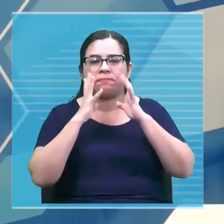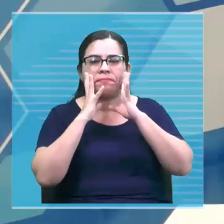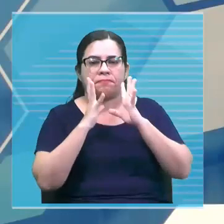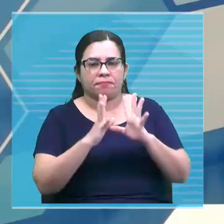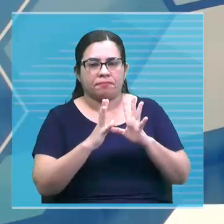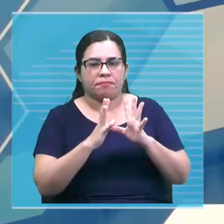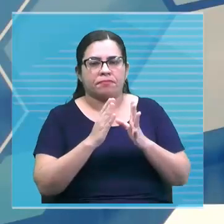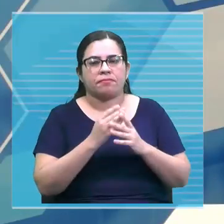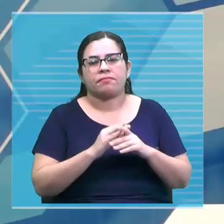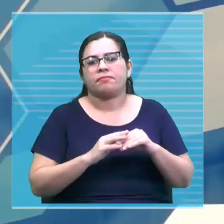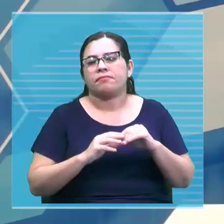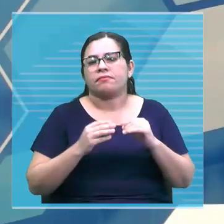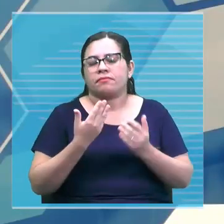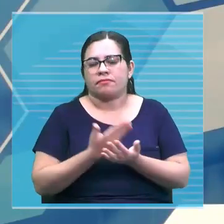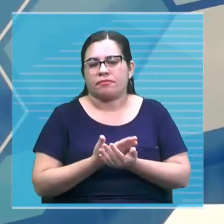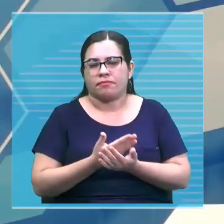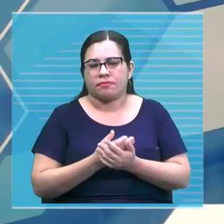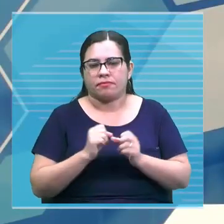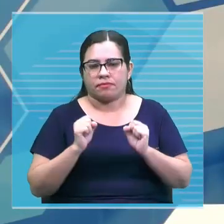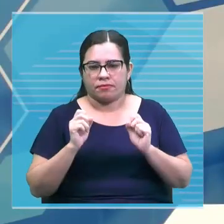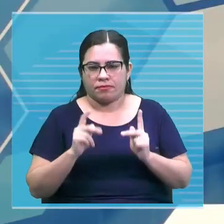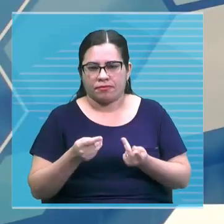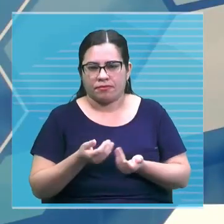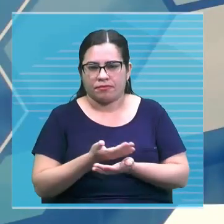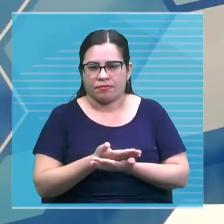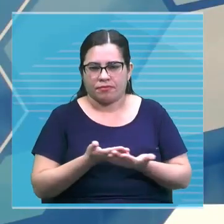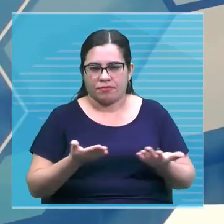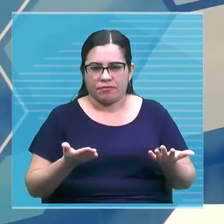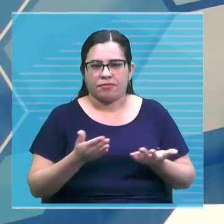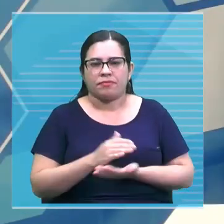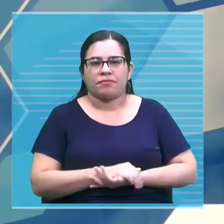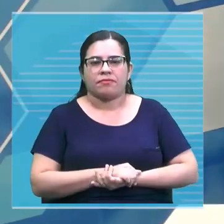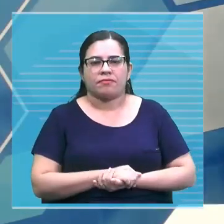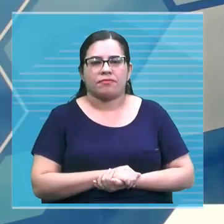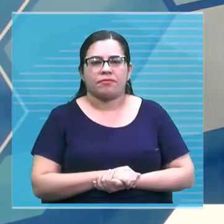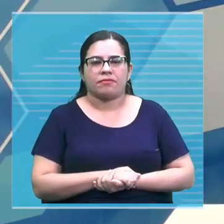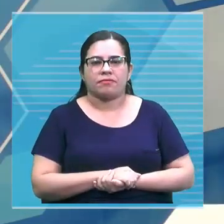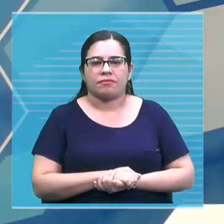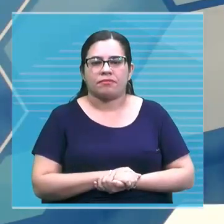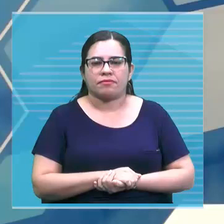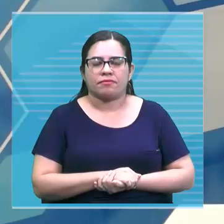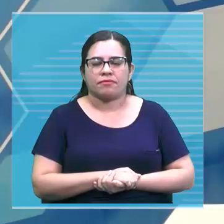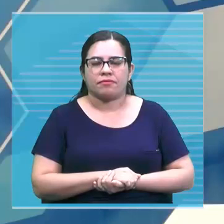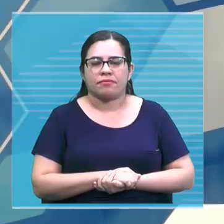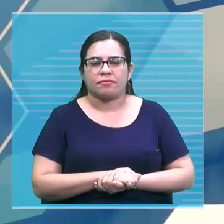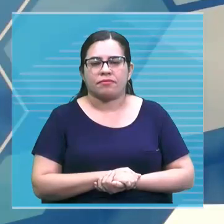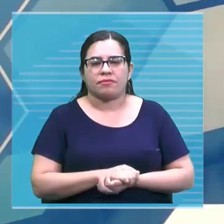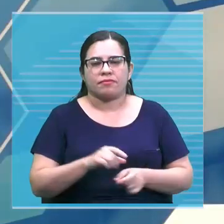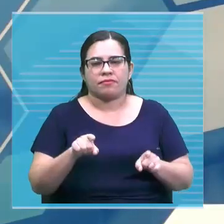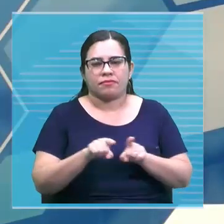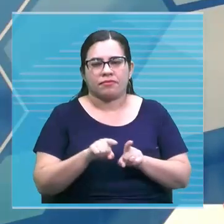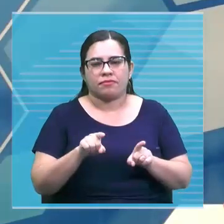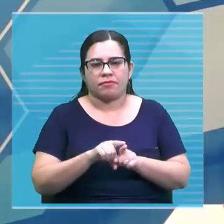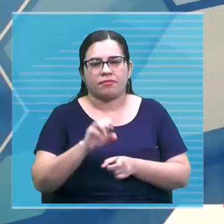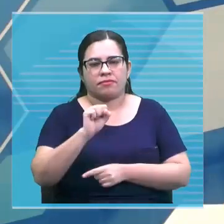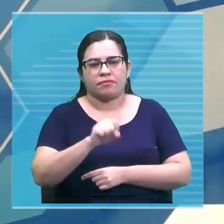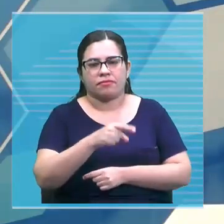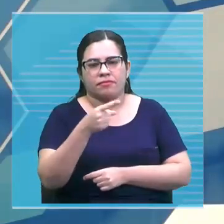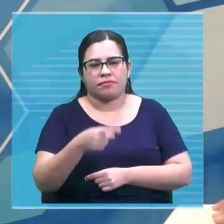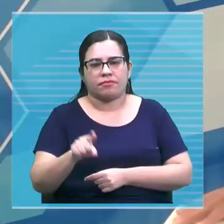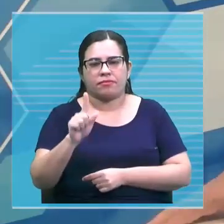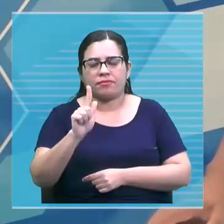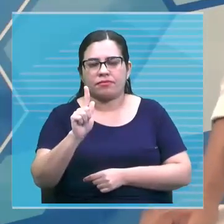Carla Sheila galerinha de São Gonçalo né